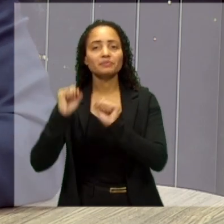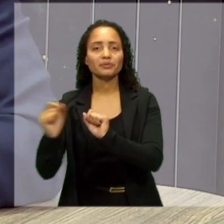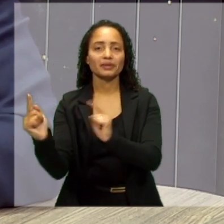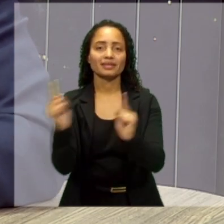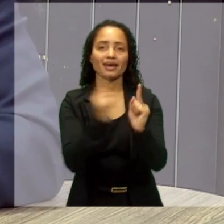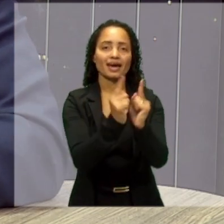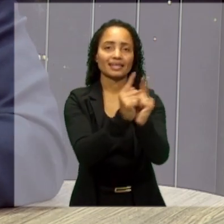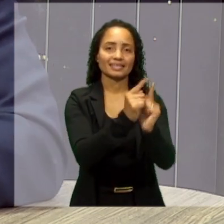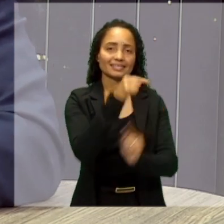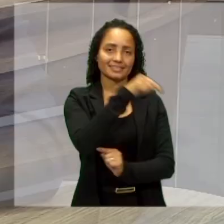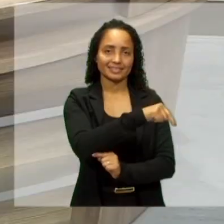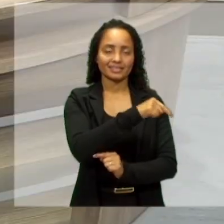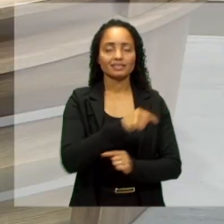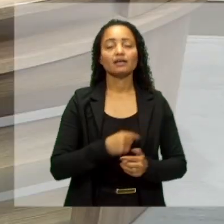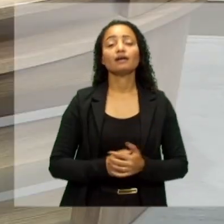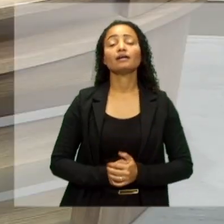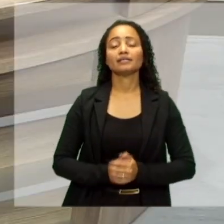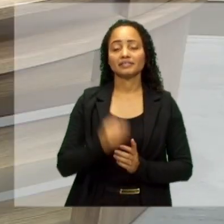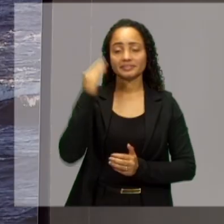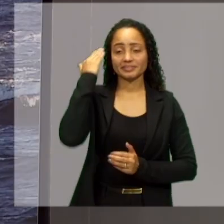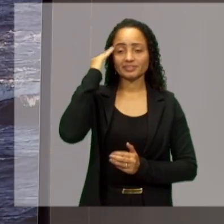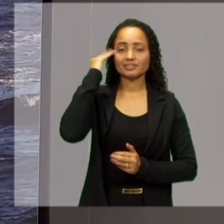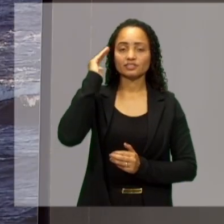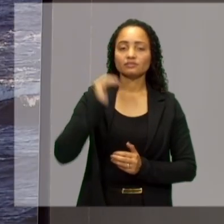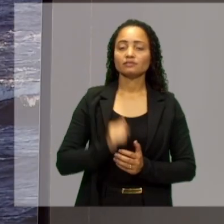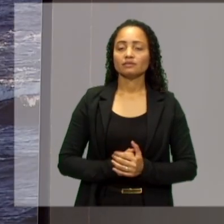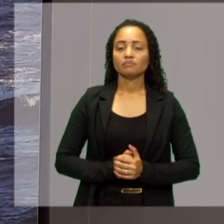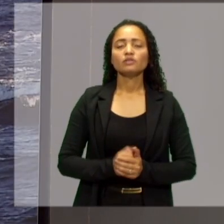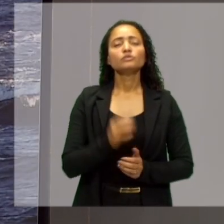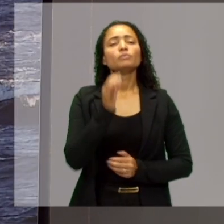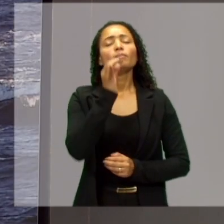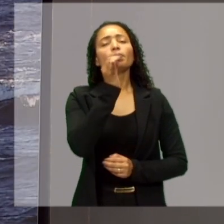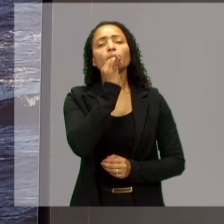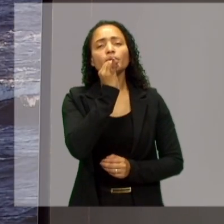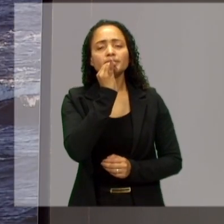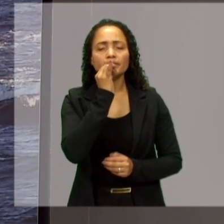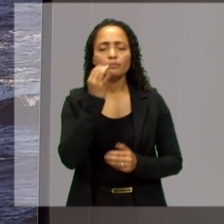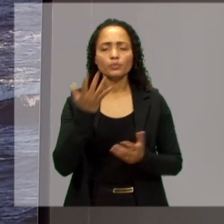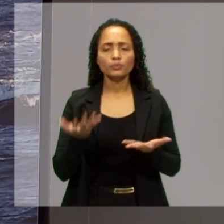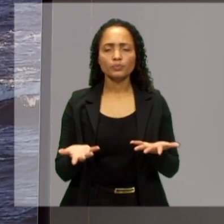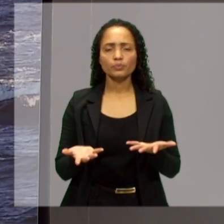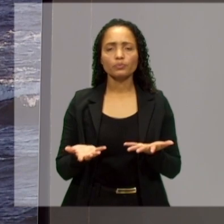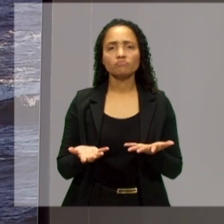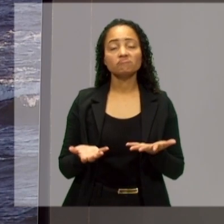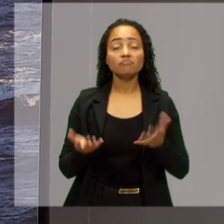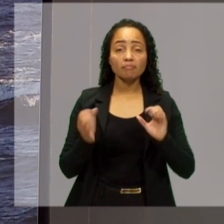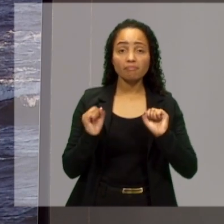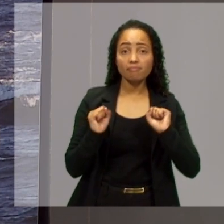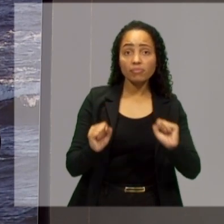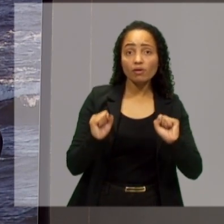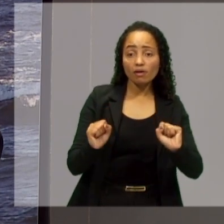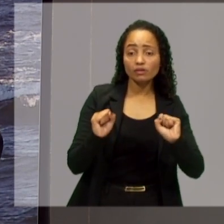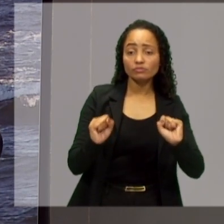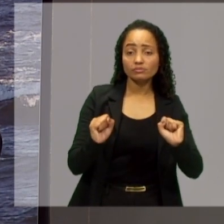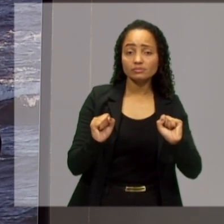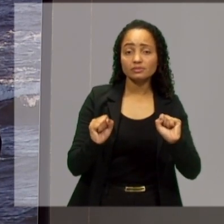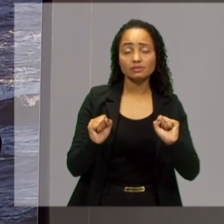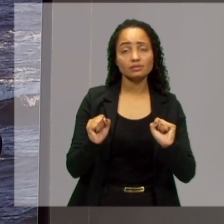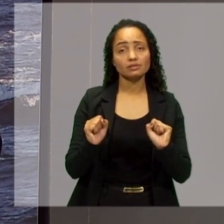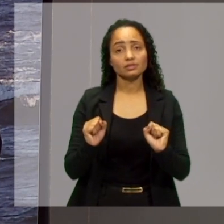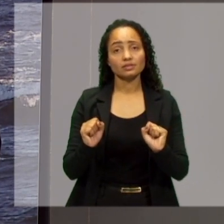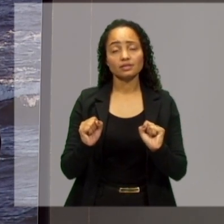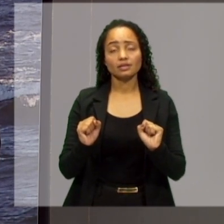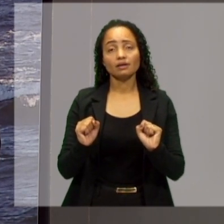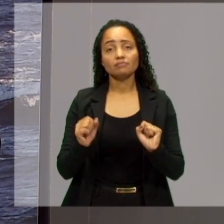independente do defensor. Entendi. Mas, por exemplo, digamos que haja um caso assim, digamos que